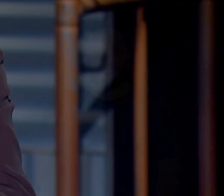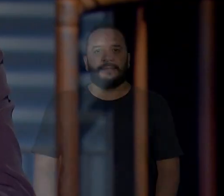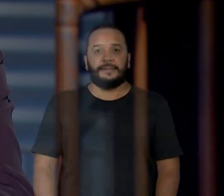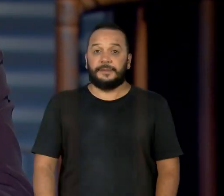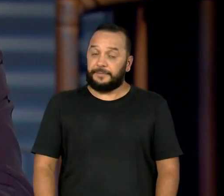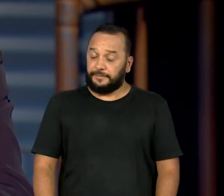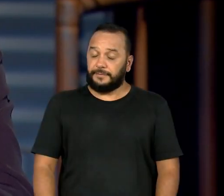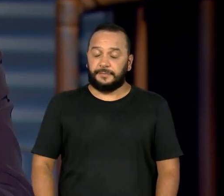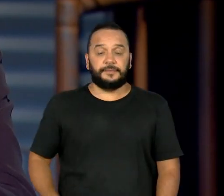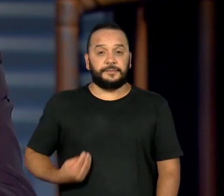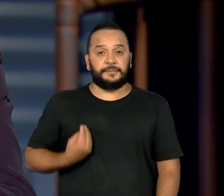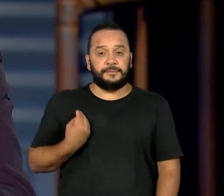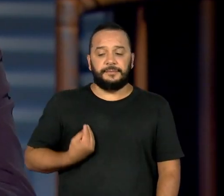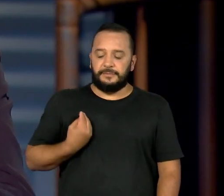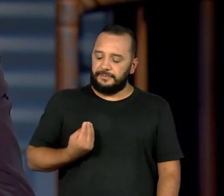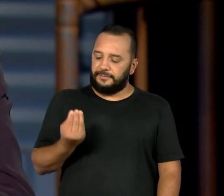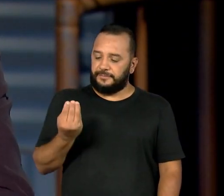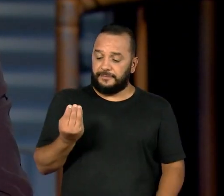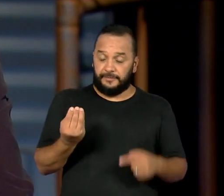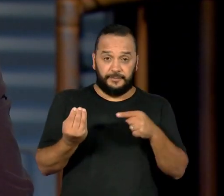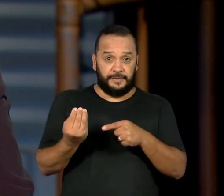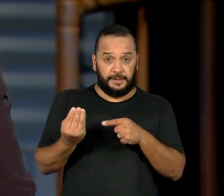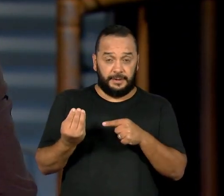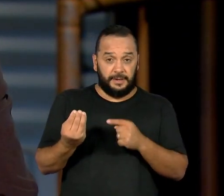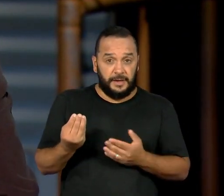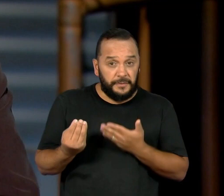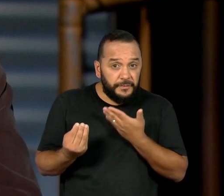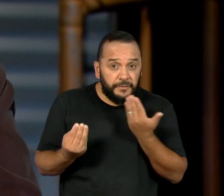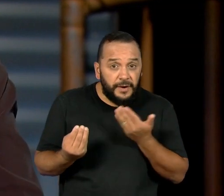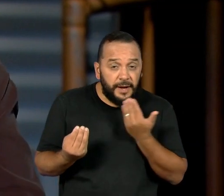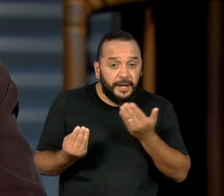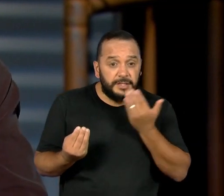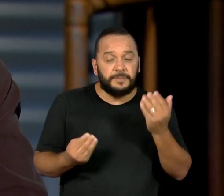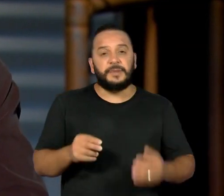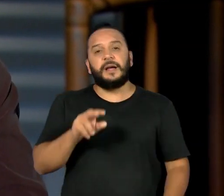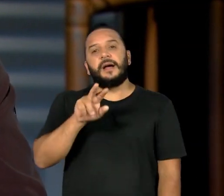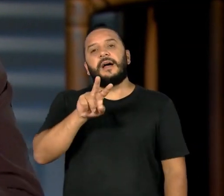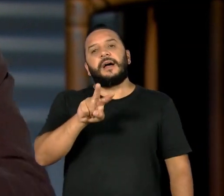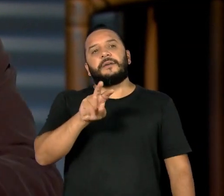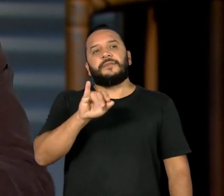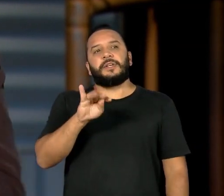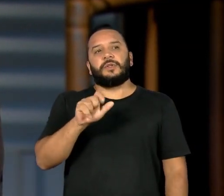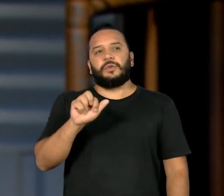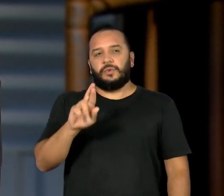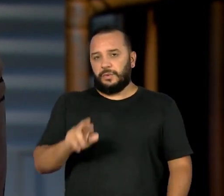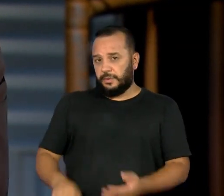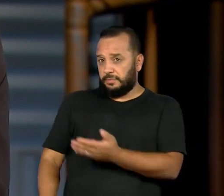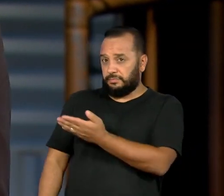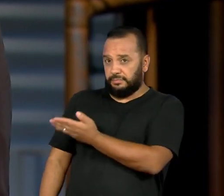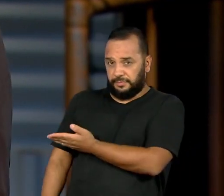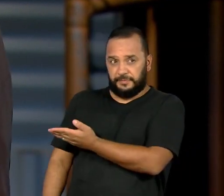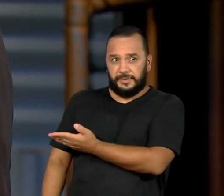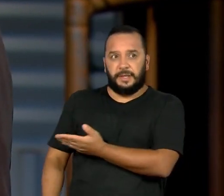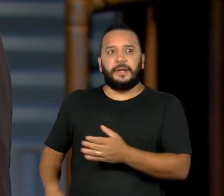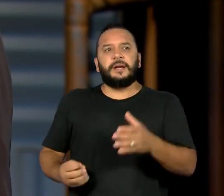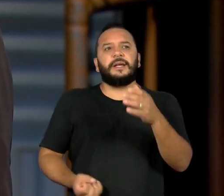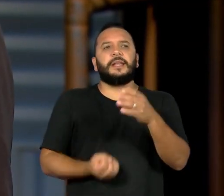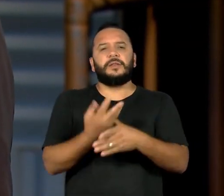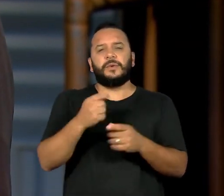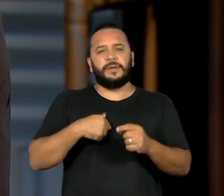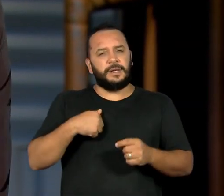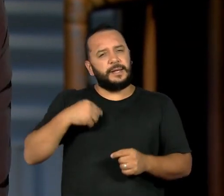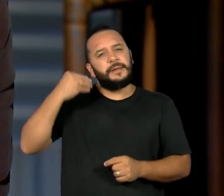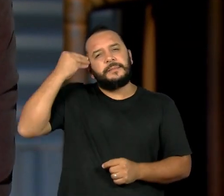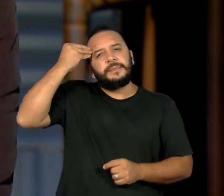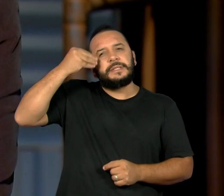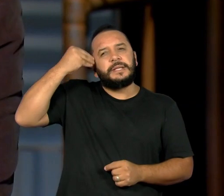A vida não foi fácil para Viktor Frankl, o criador da logoterapia, uma espécie de psicoterapia